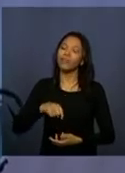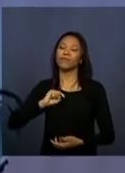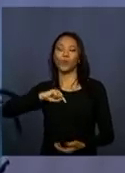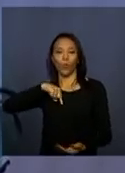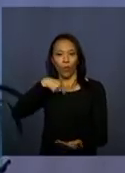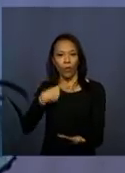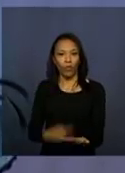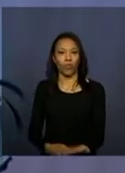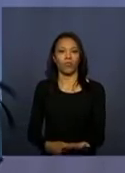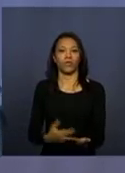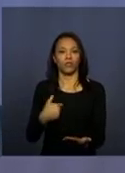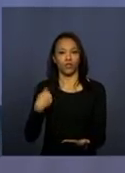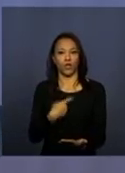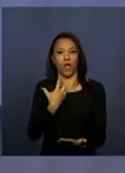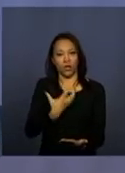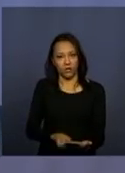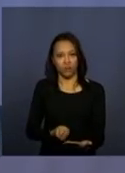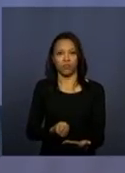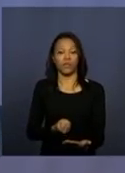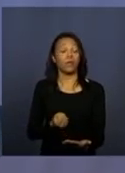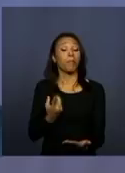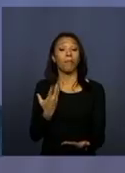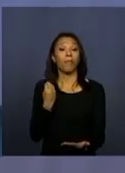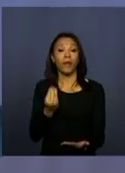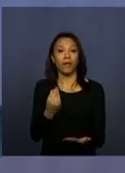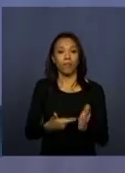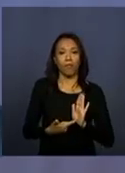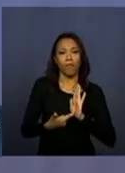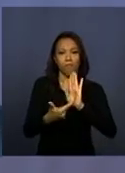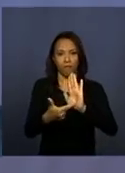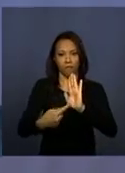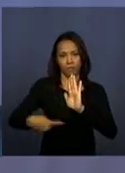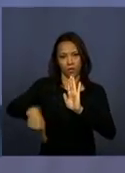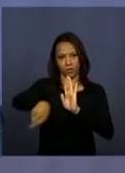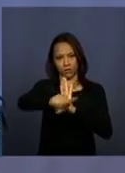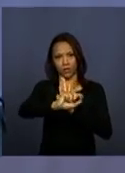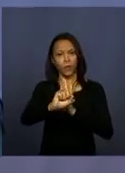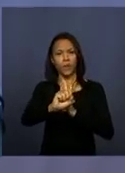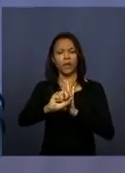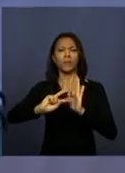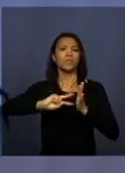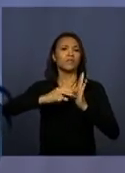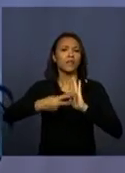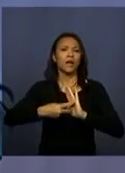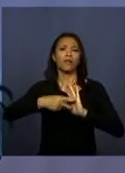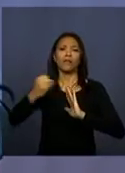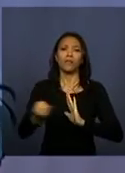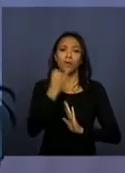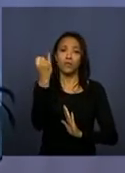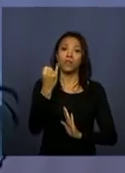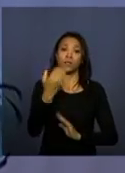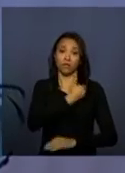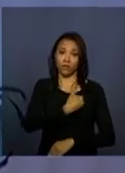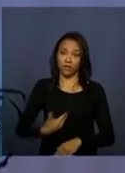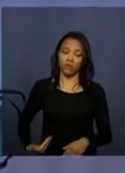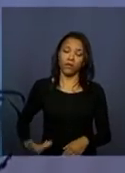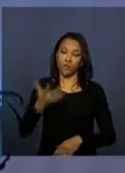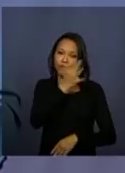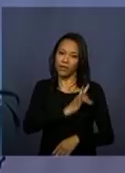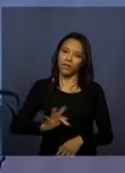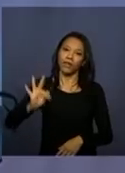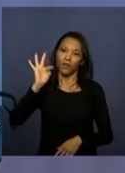nós assumimos para sinalizar a importância que o governo federal